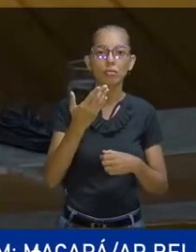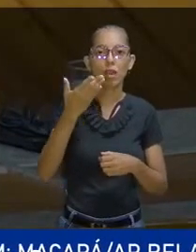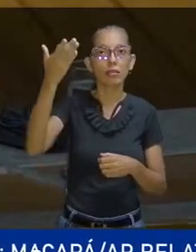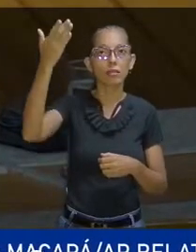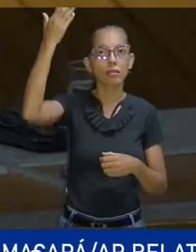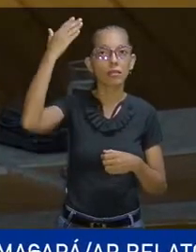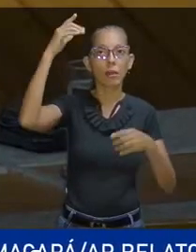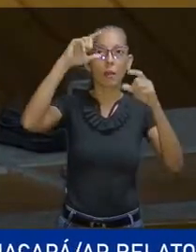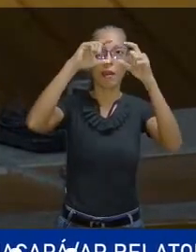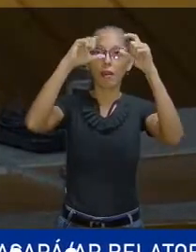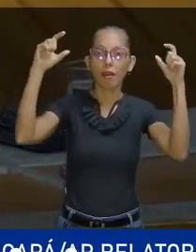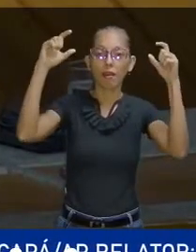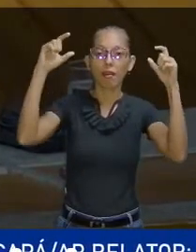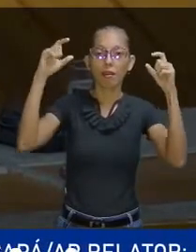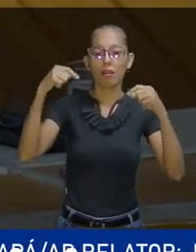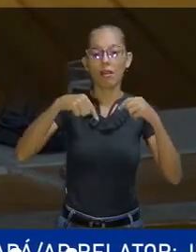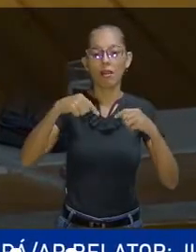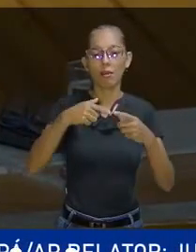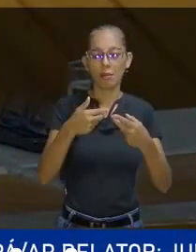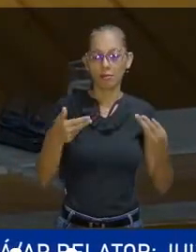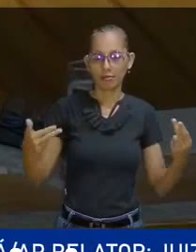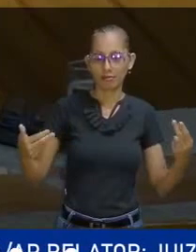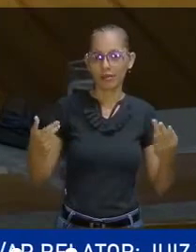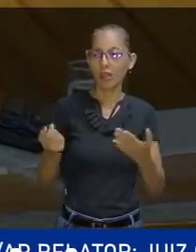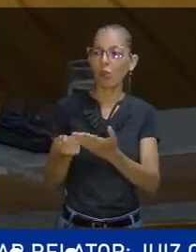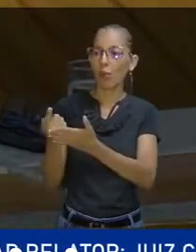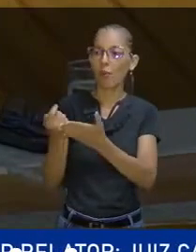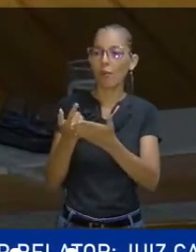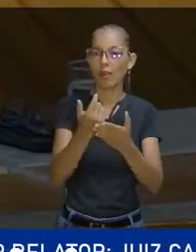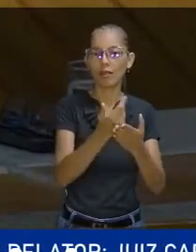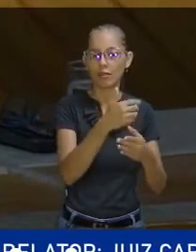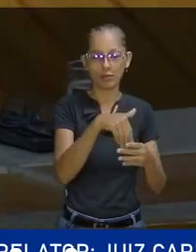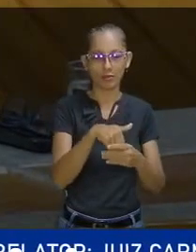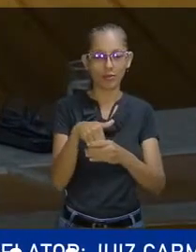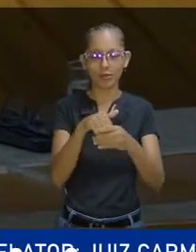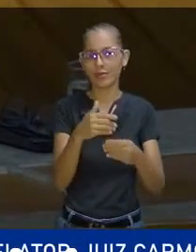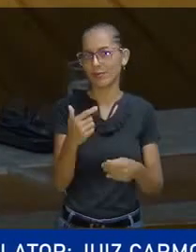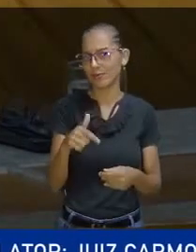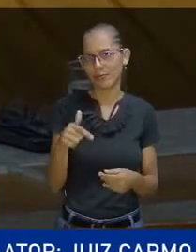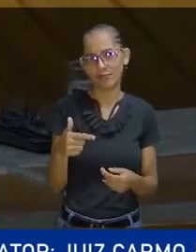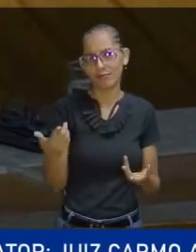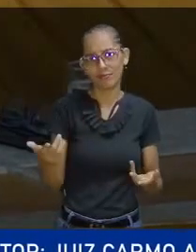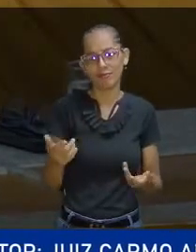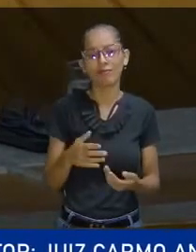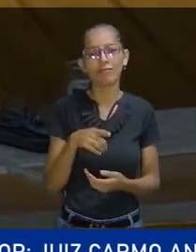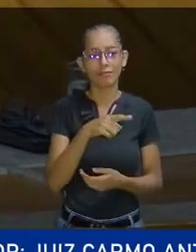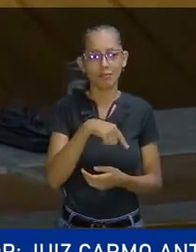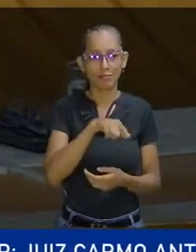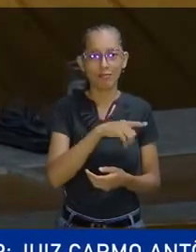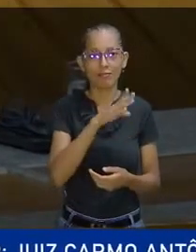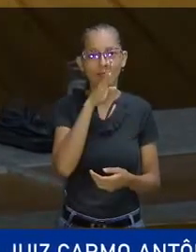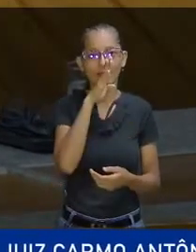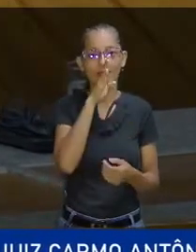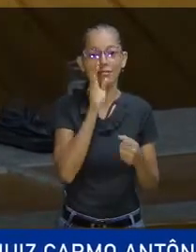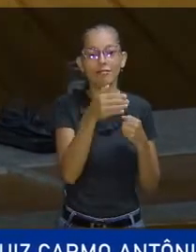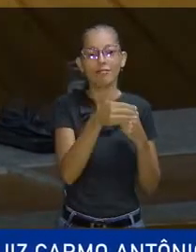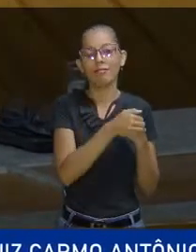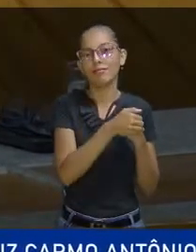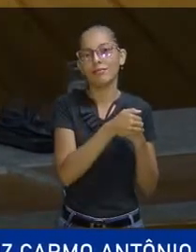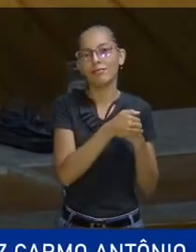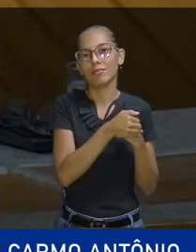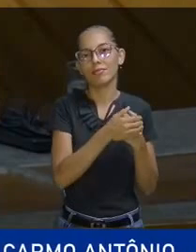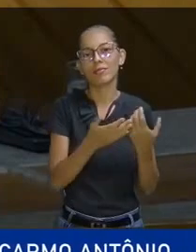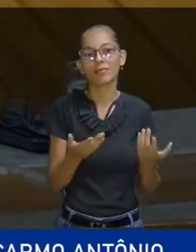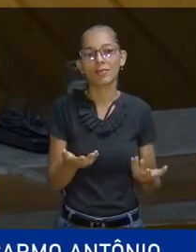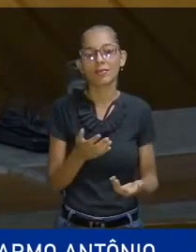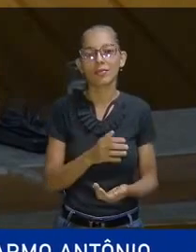material para compra de voto. É óbvio que essas situações só ocorrem quando são feitas abordagens. Então, isso não pode ser considerado um flagrante